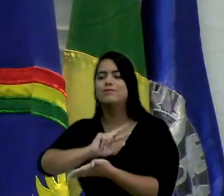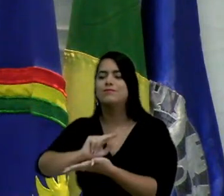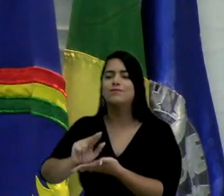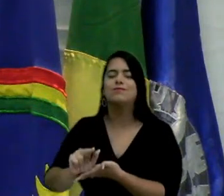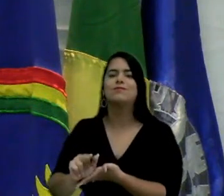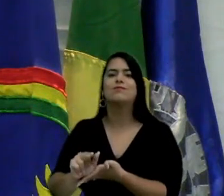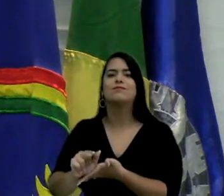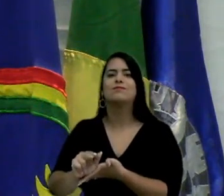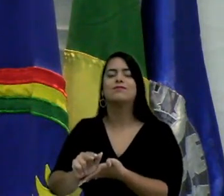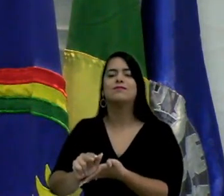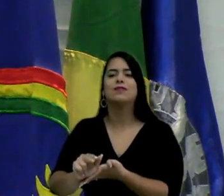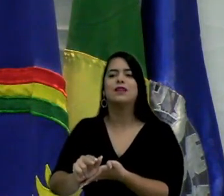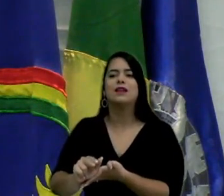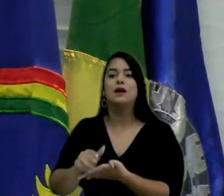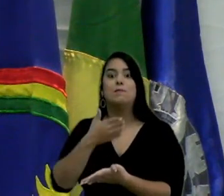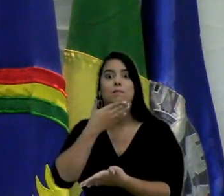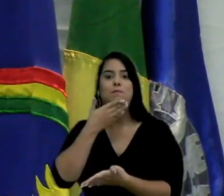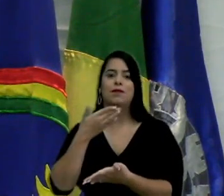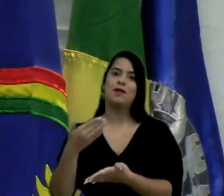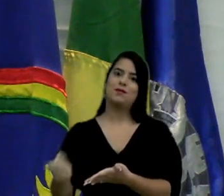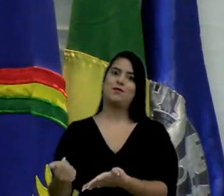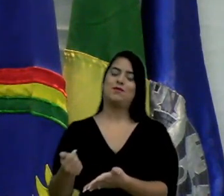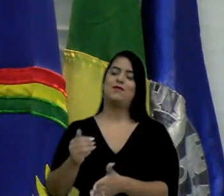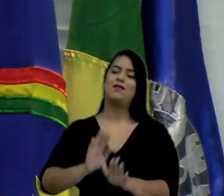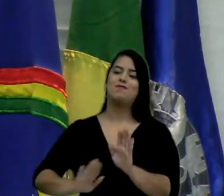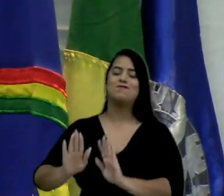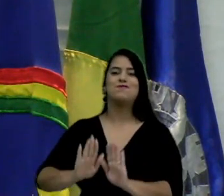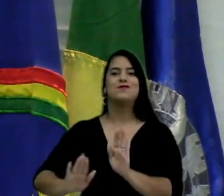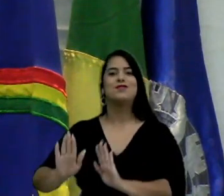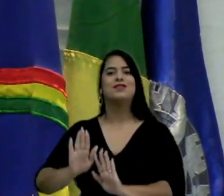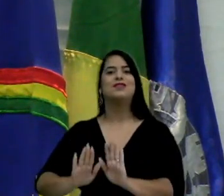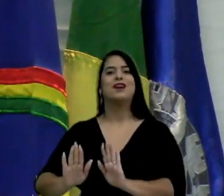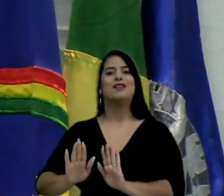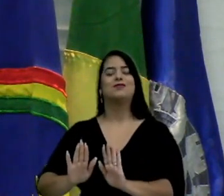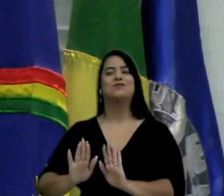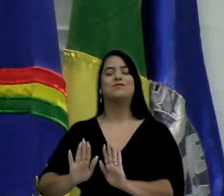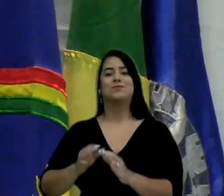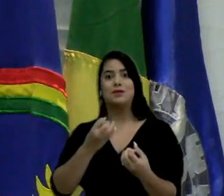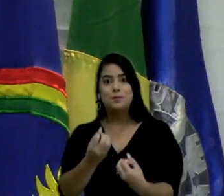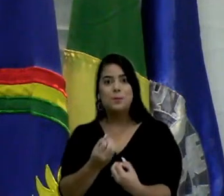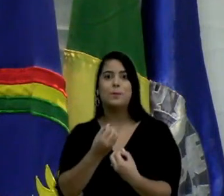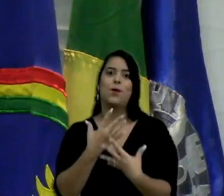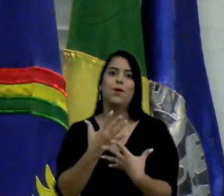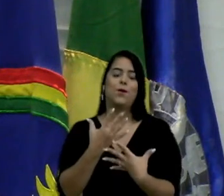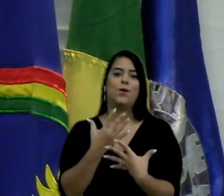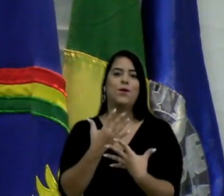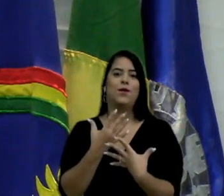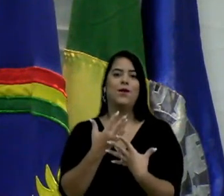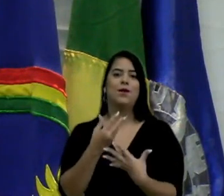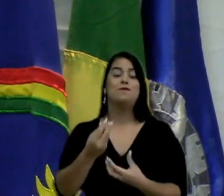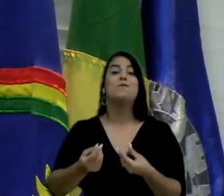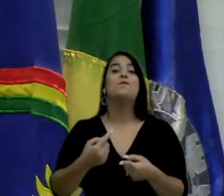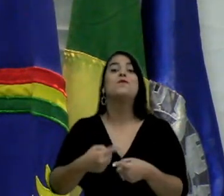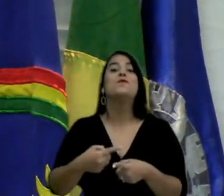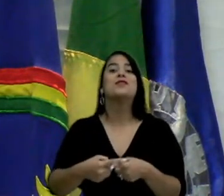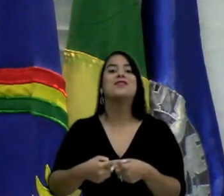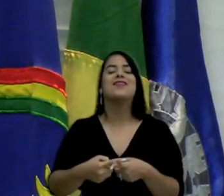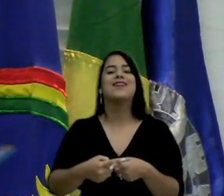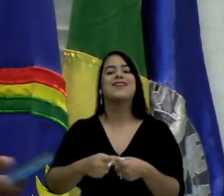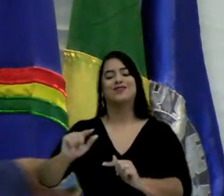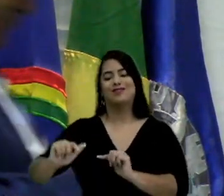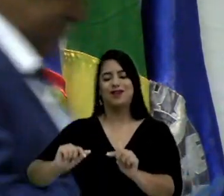a cada ano melhorar a genética dos seus animais trazer animais com mais qualidade Então isso é fruto desse trabalho então parabéns a